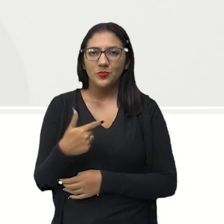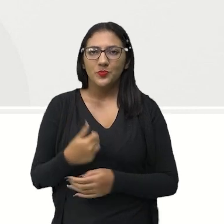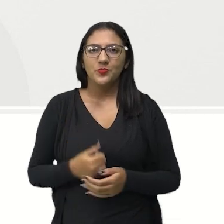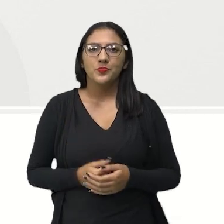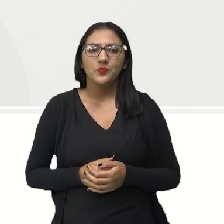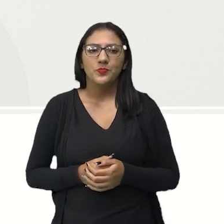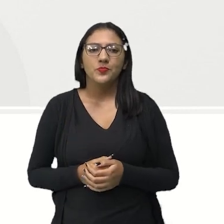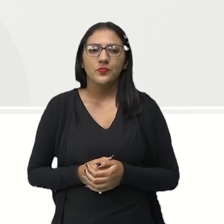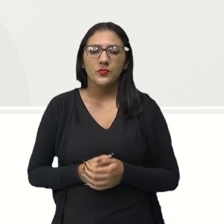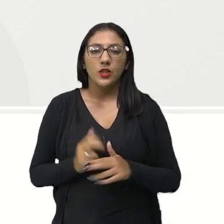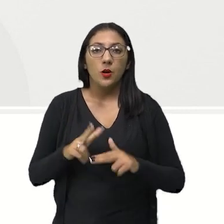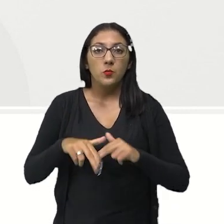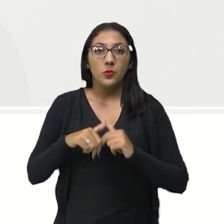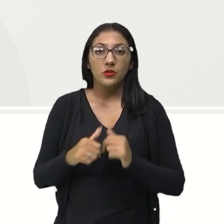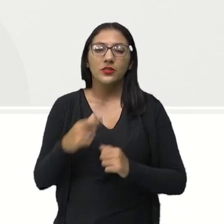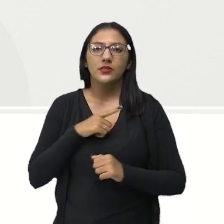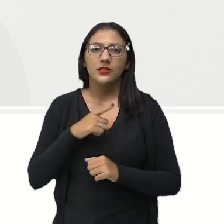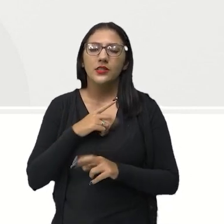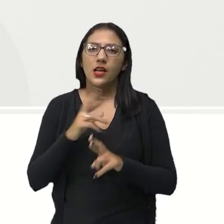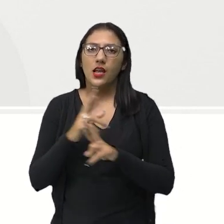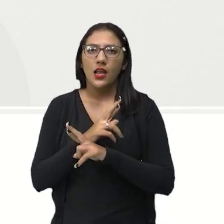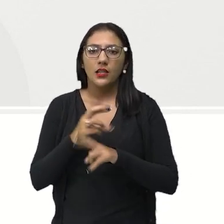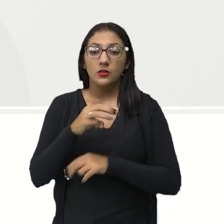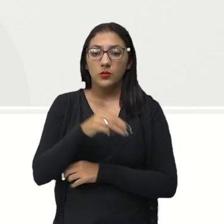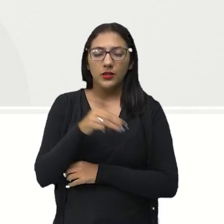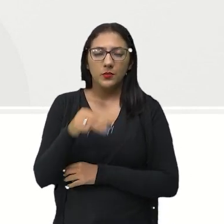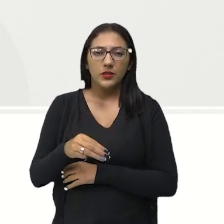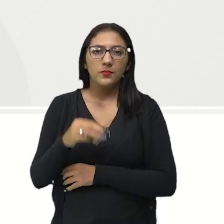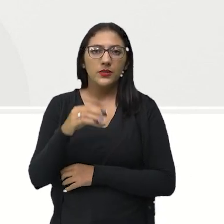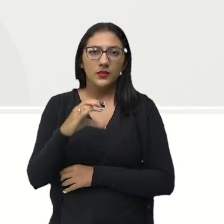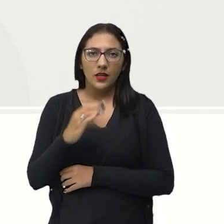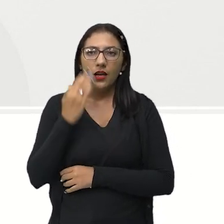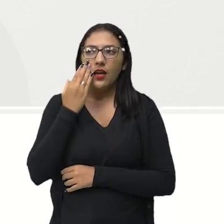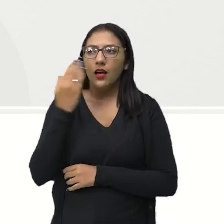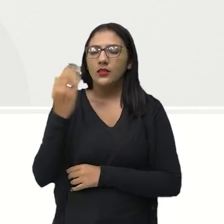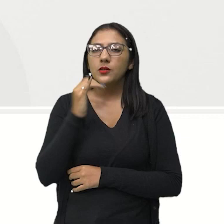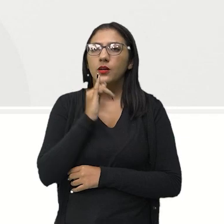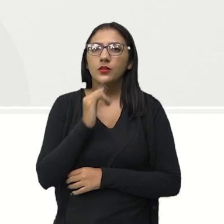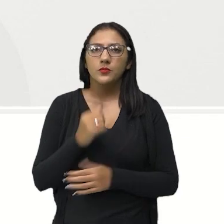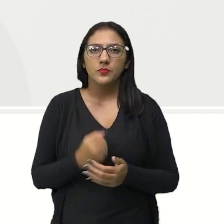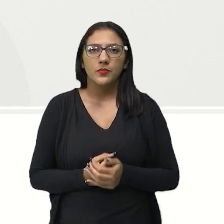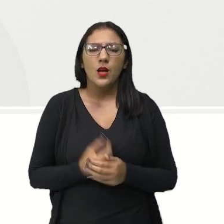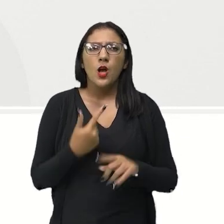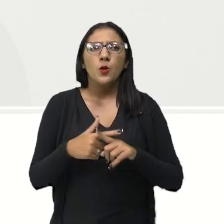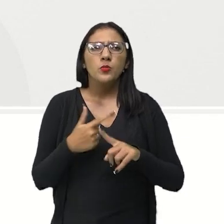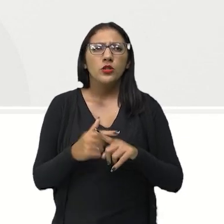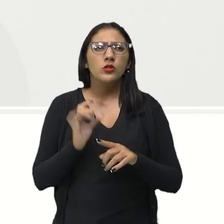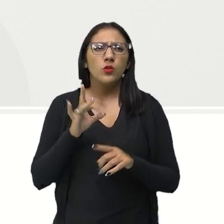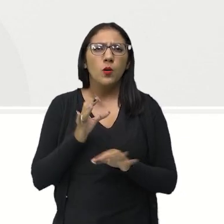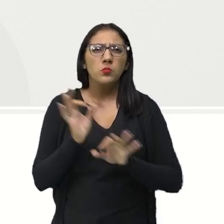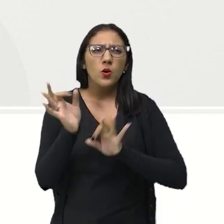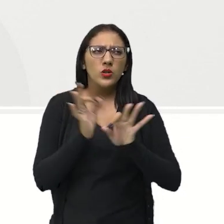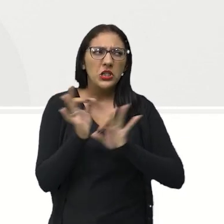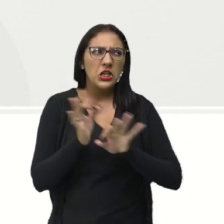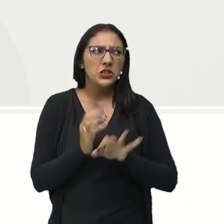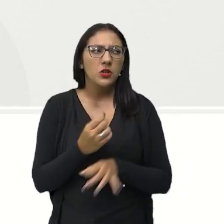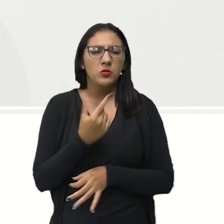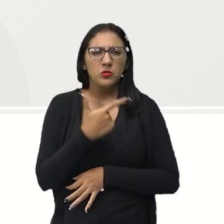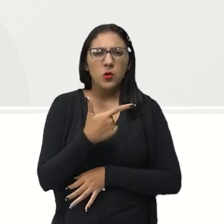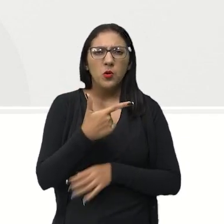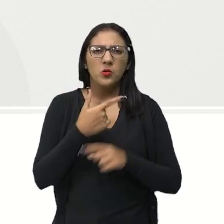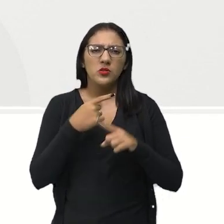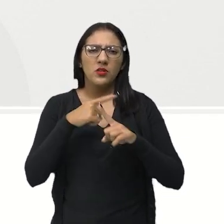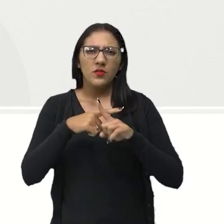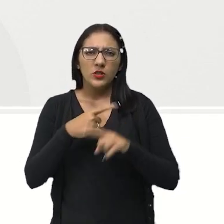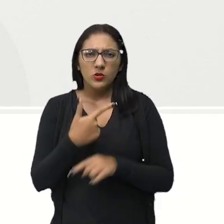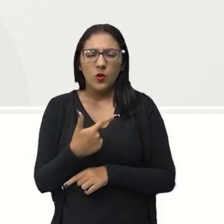12, tá? É por isso que o MMC deu 12. Não é porque chega aí de qualquer jeito e multiplica 3 por